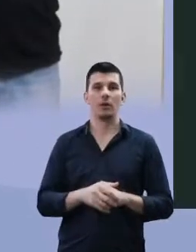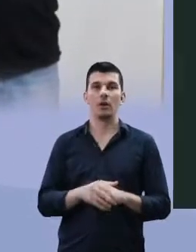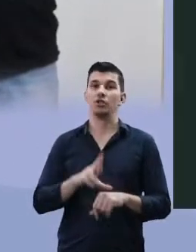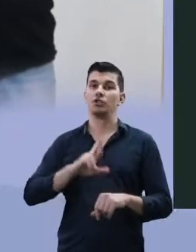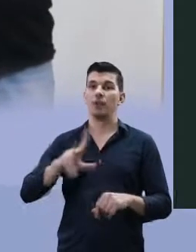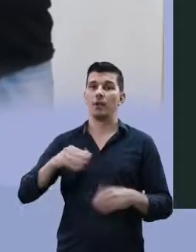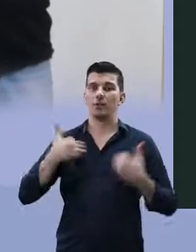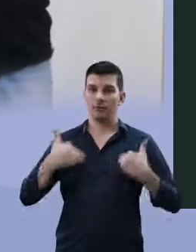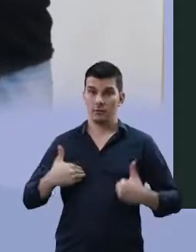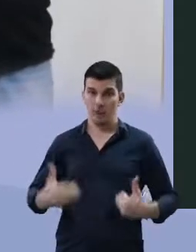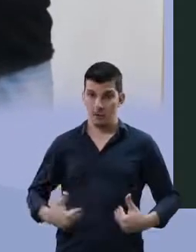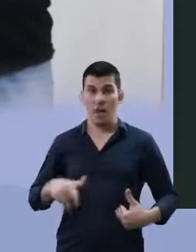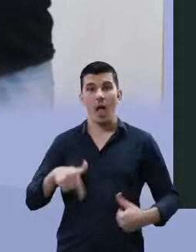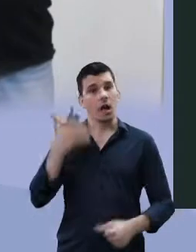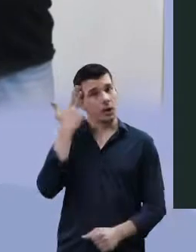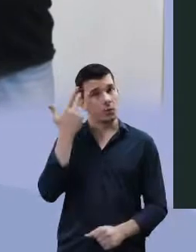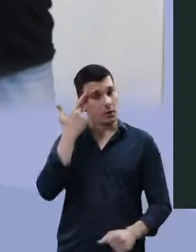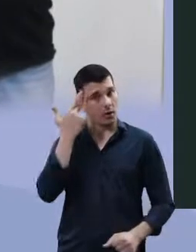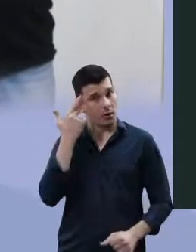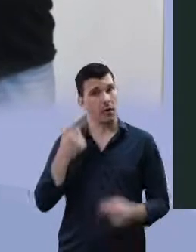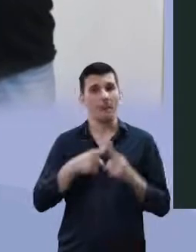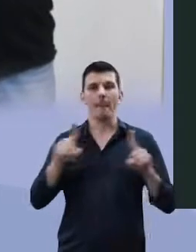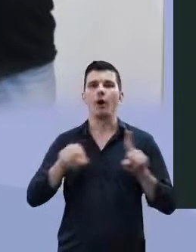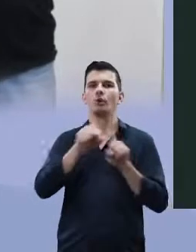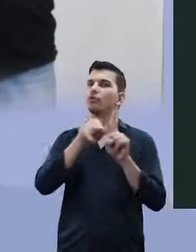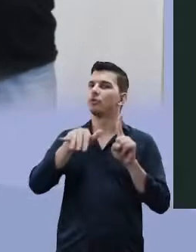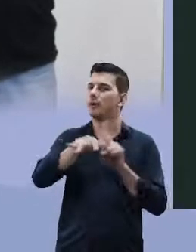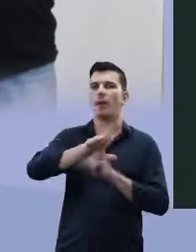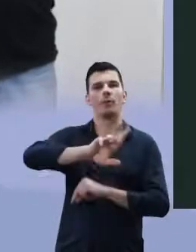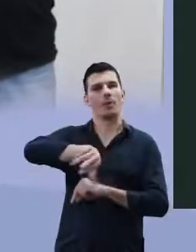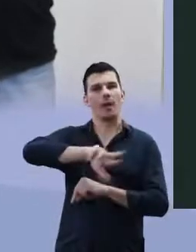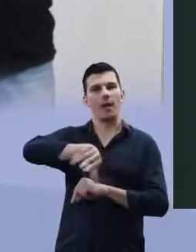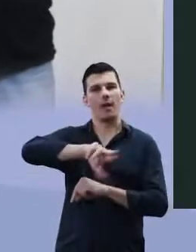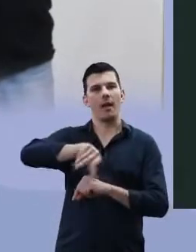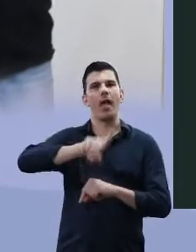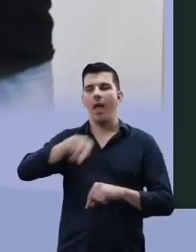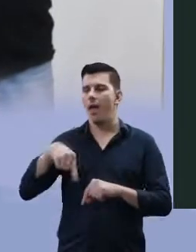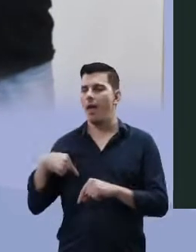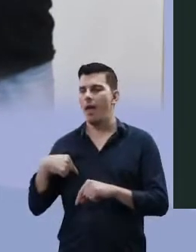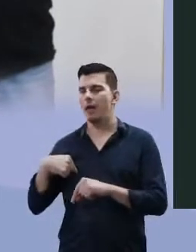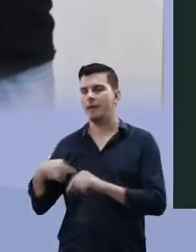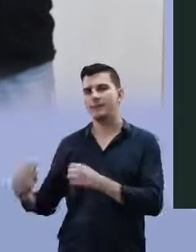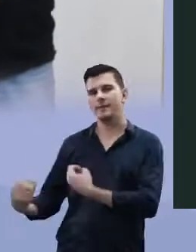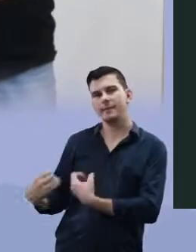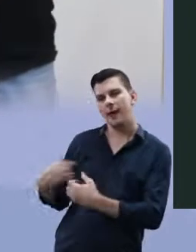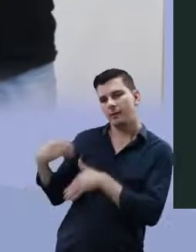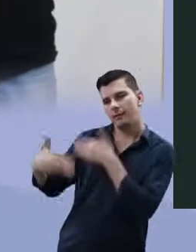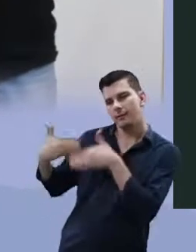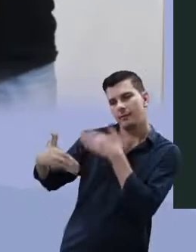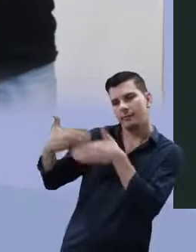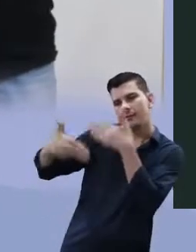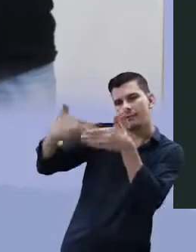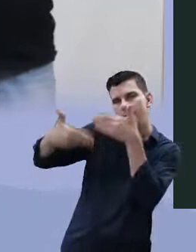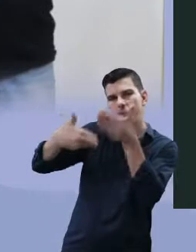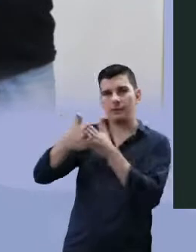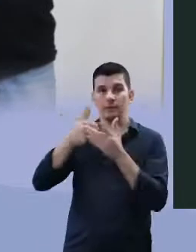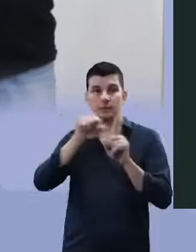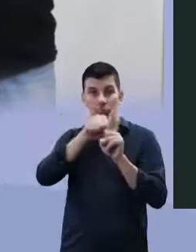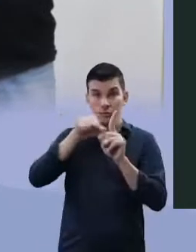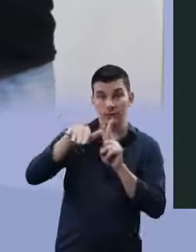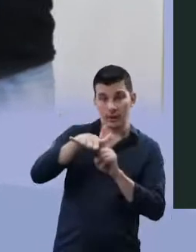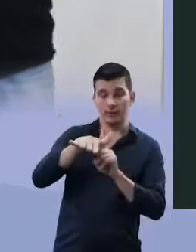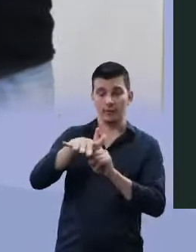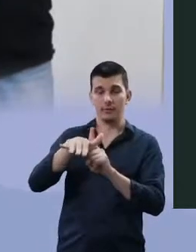As diferenças biológicas, obviamente, são naturais, mas as sociais não. Elas são construídas histórica